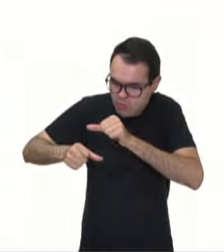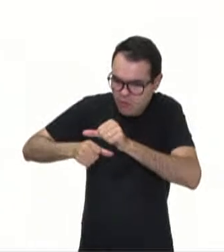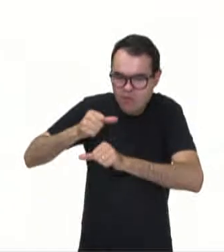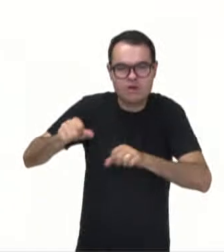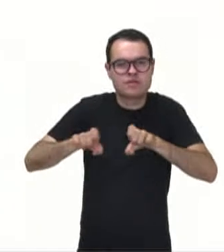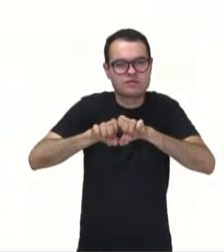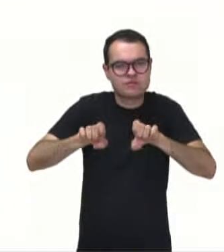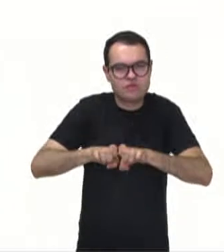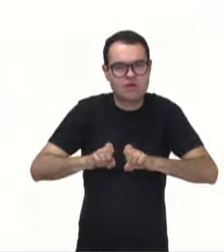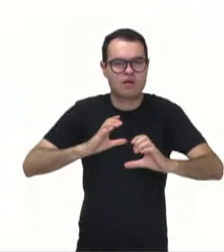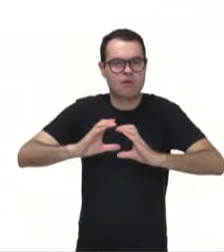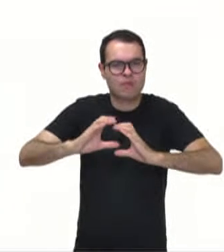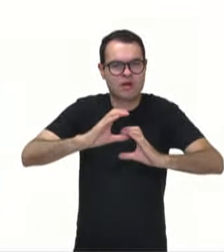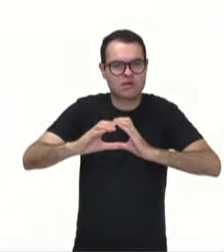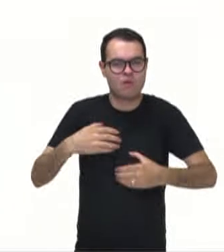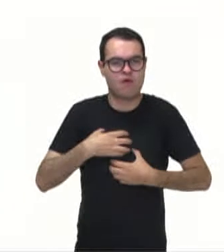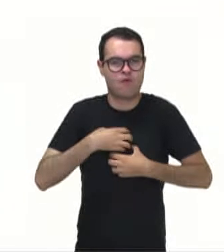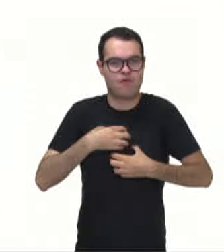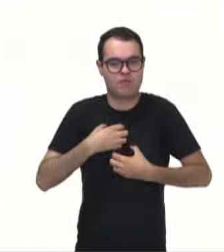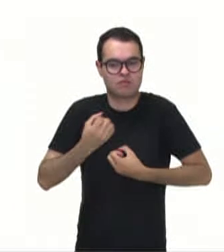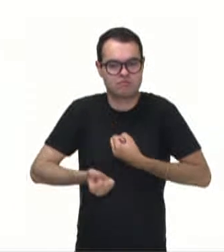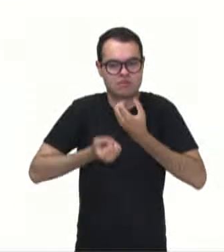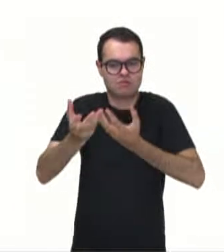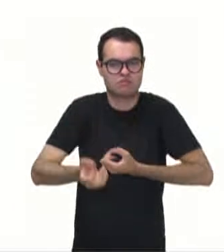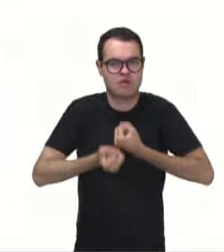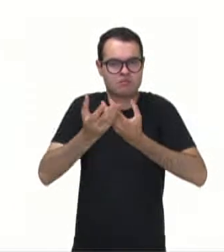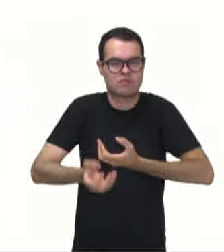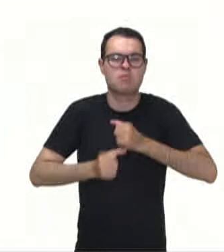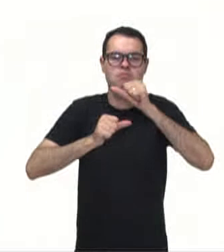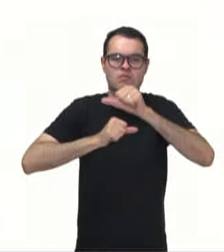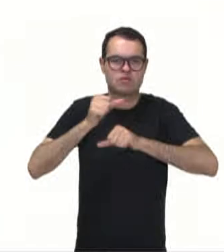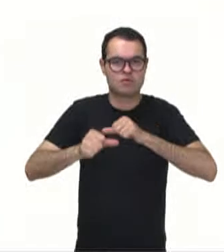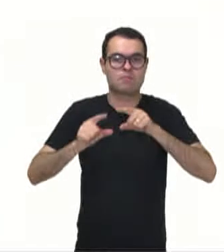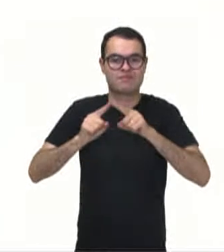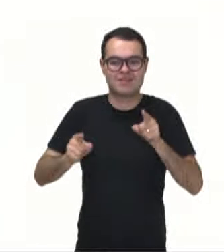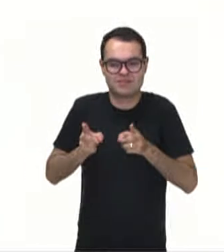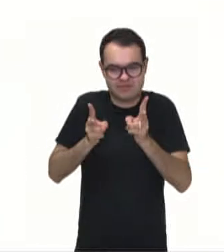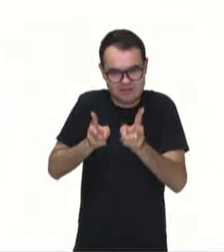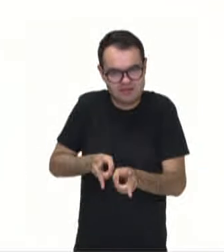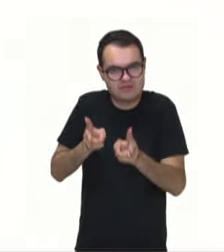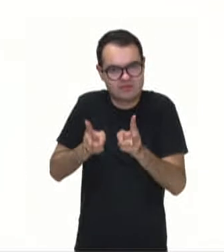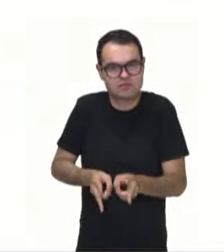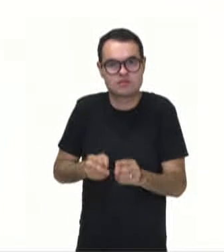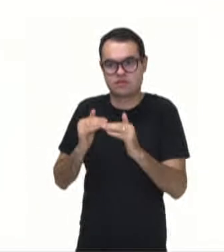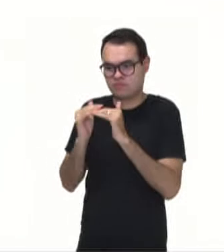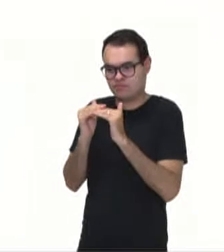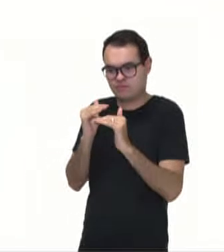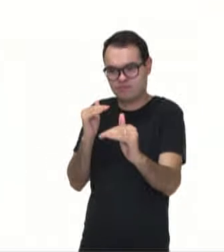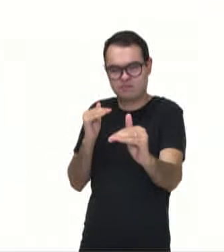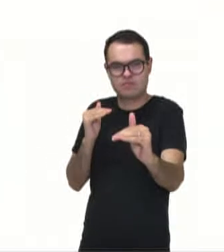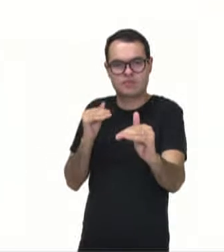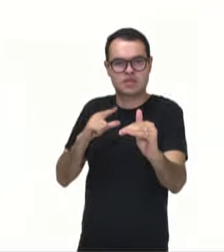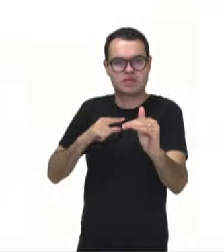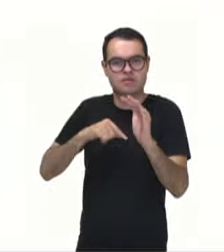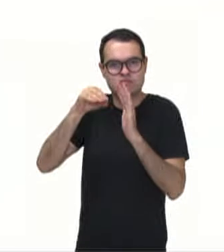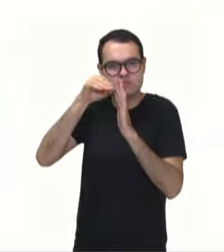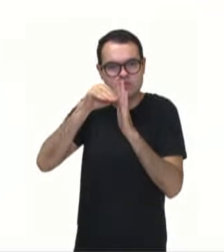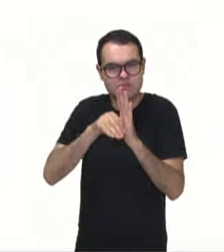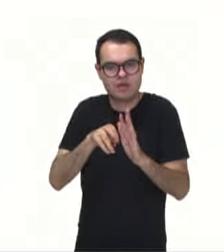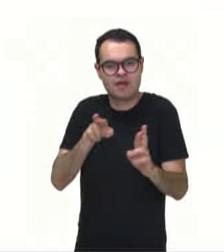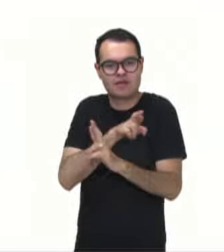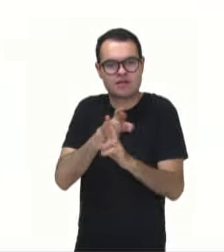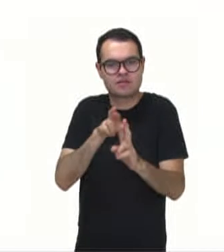la comunicación y la forma en que nos expresamos continúa siguiendo parámetros que se establecen una